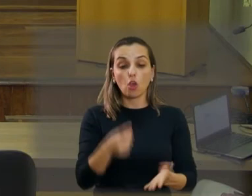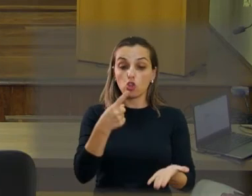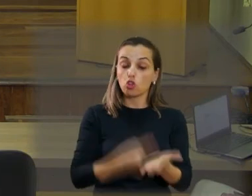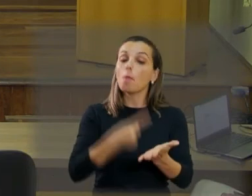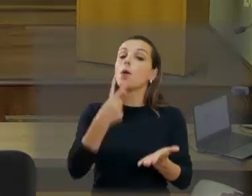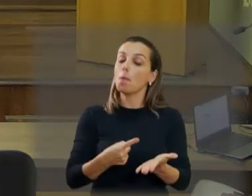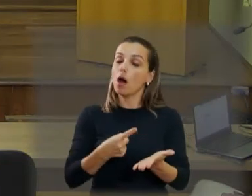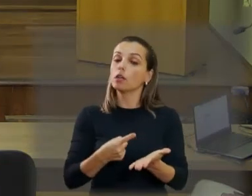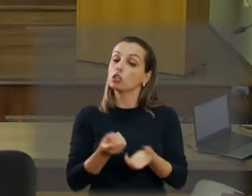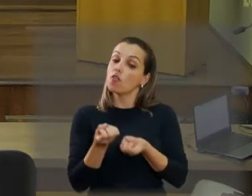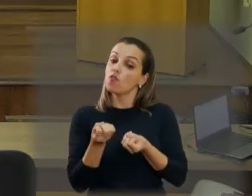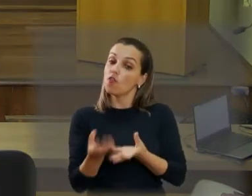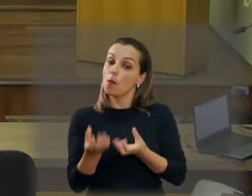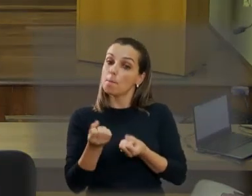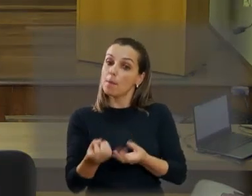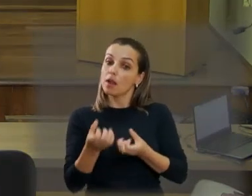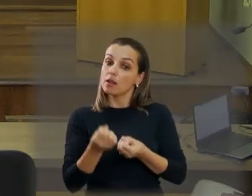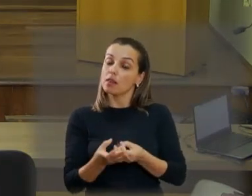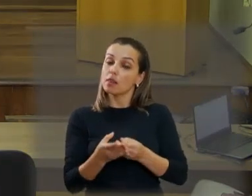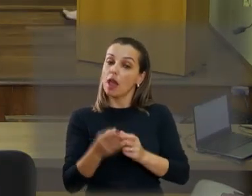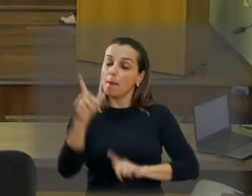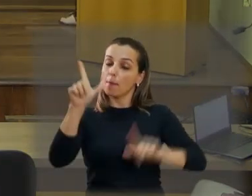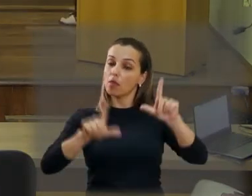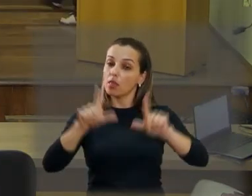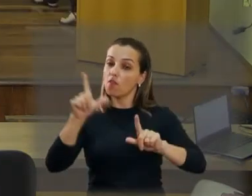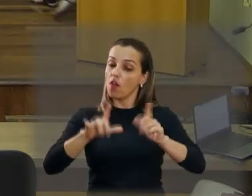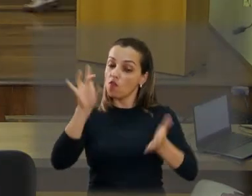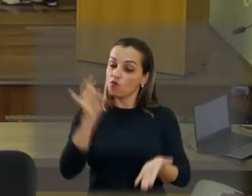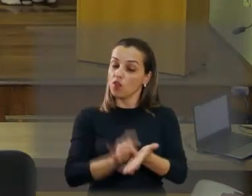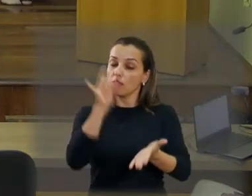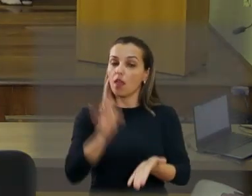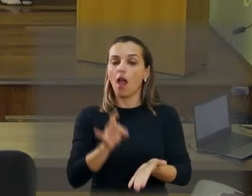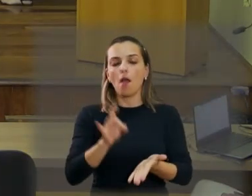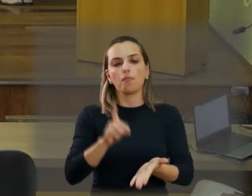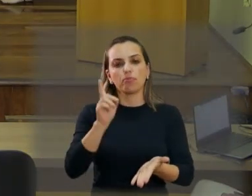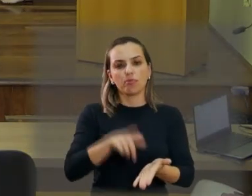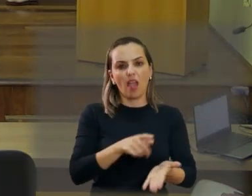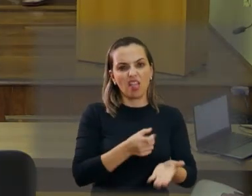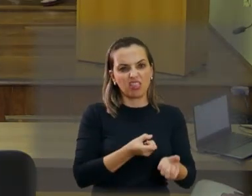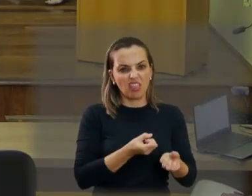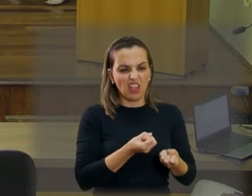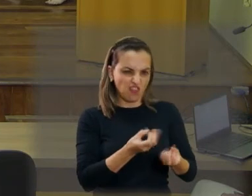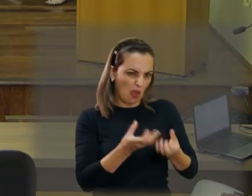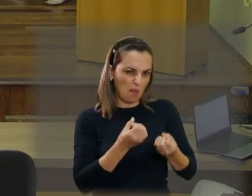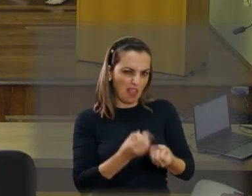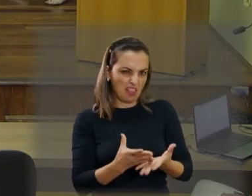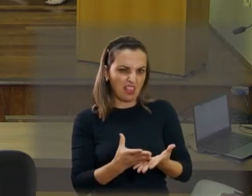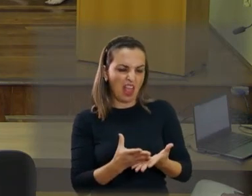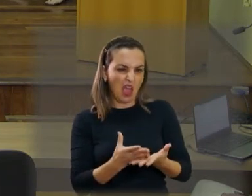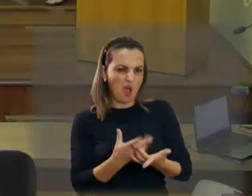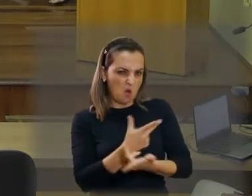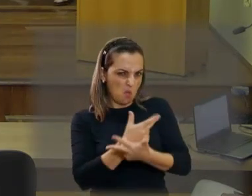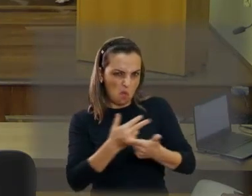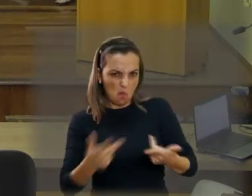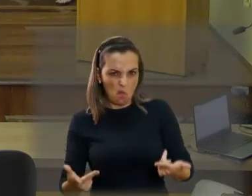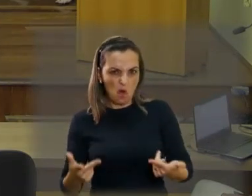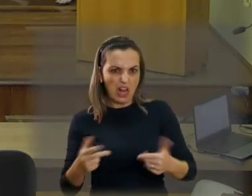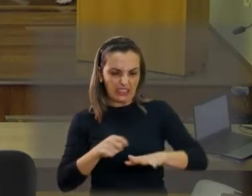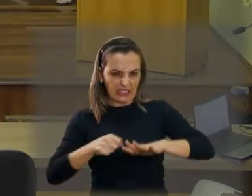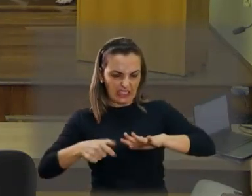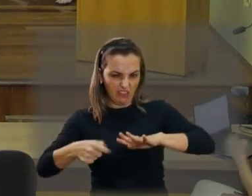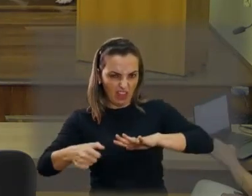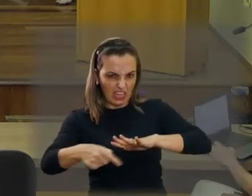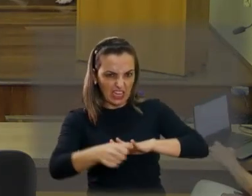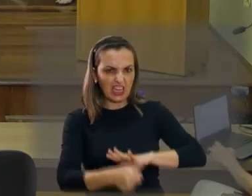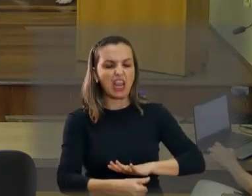a se informar por canais oficiais. Essa história de ficar se comunicando por canais extraoficiais já